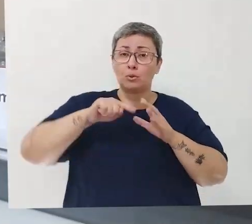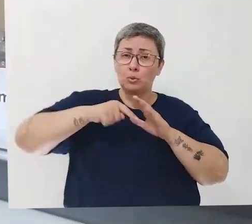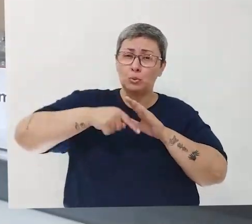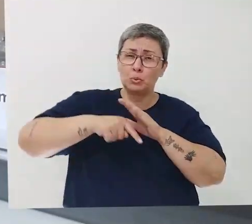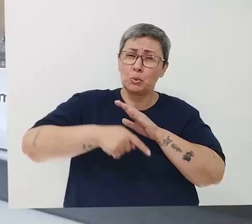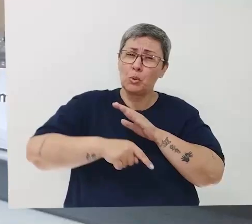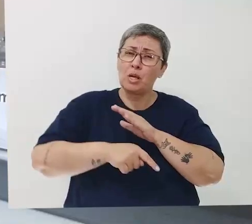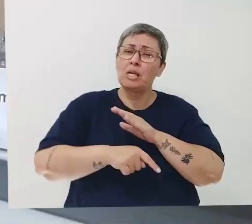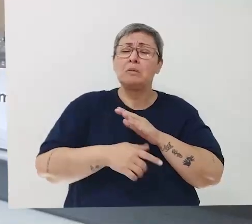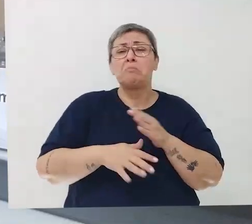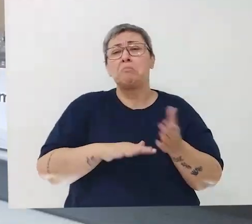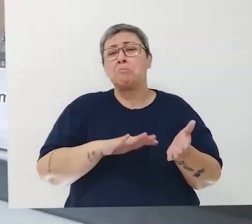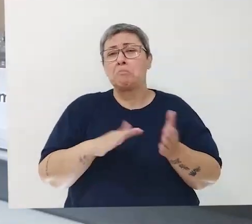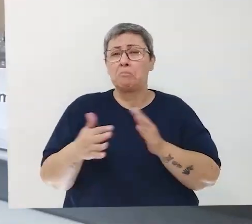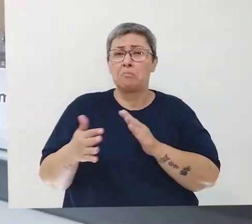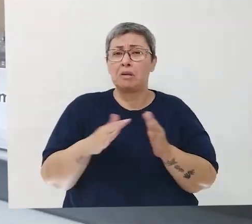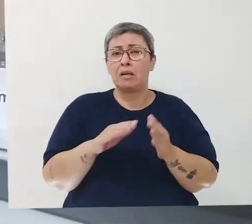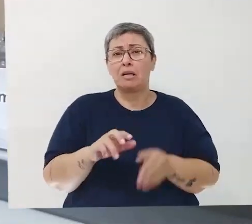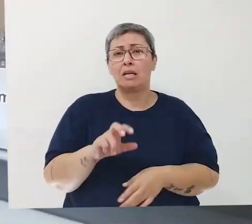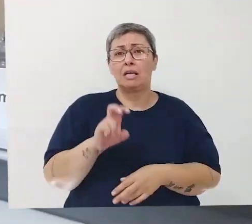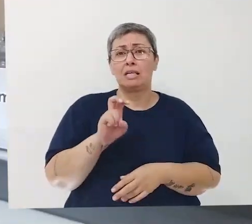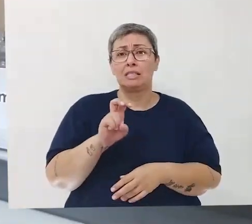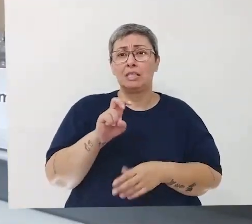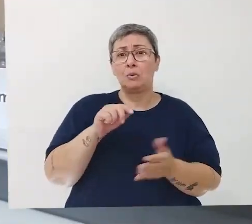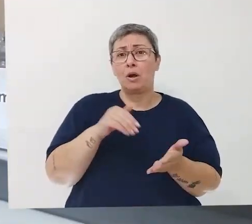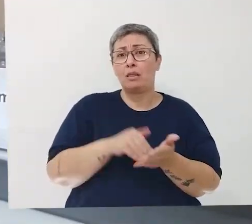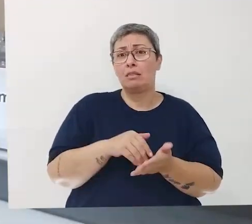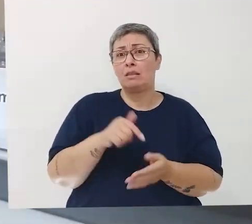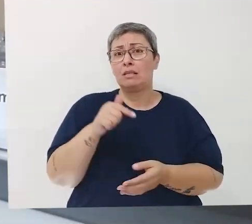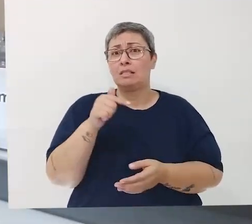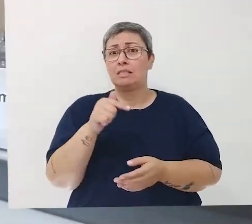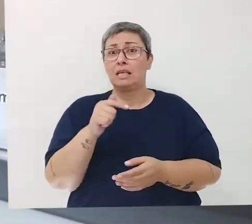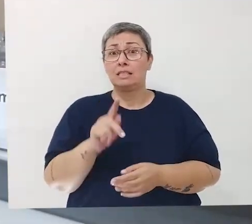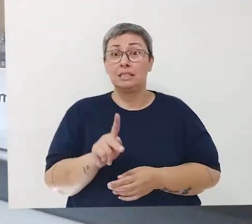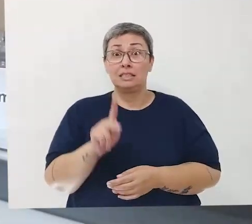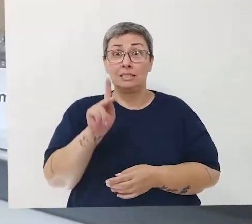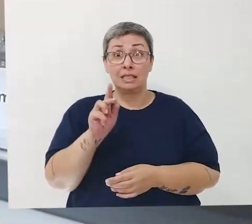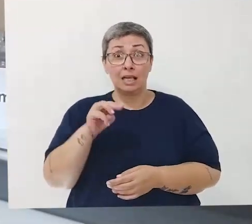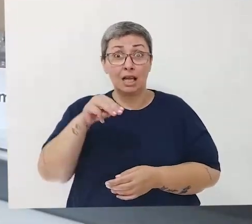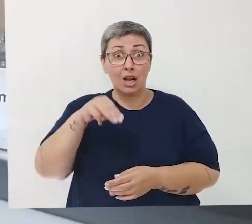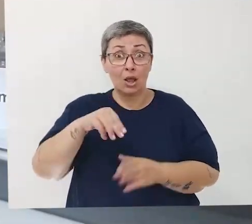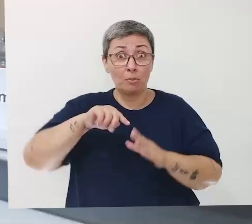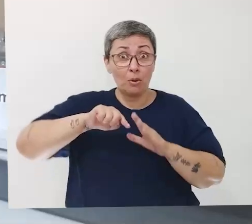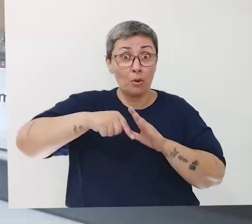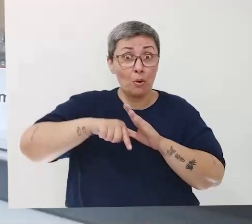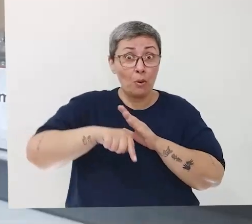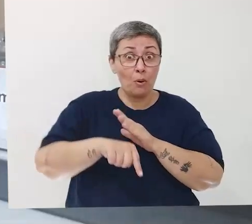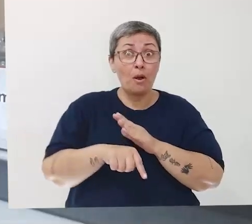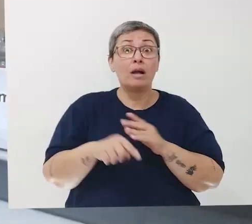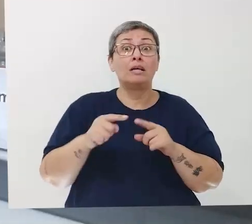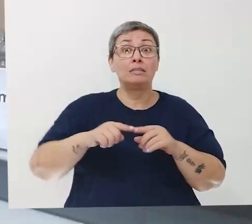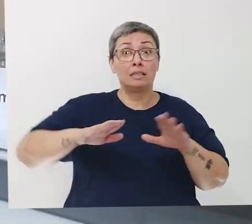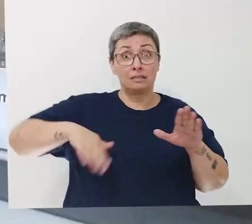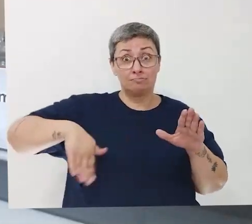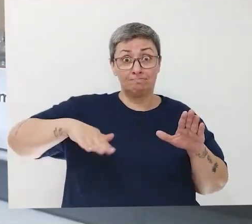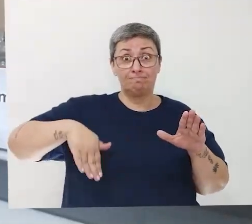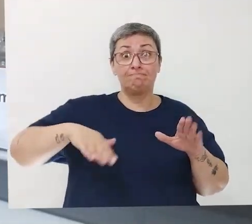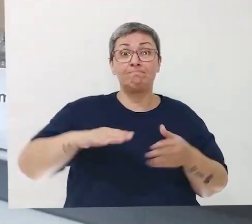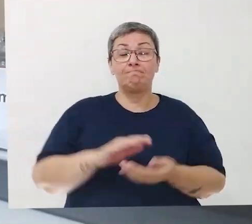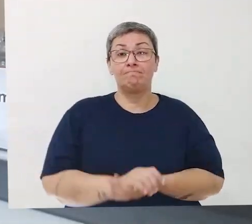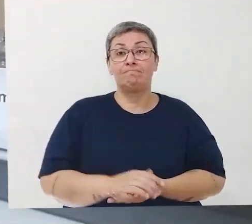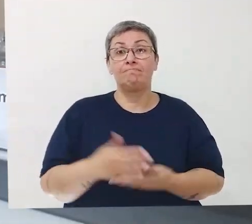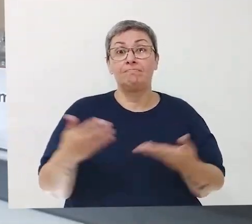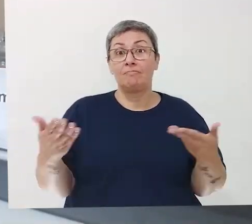uma profundidade de 5 a 7 quilômetros no oceano,